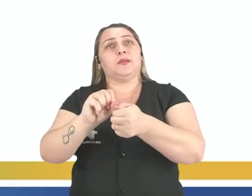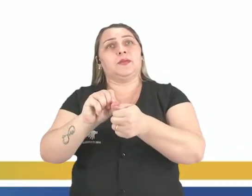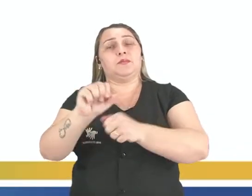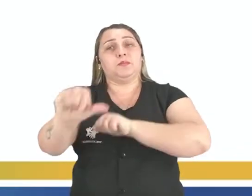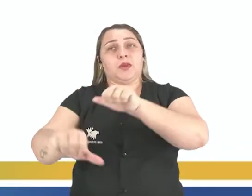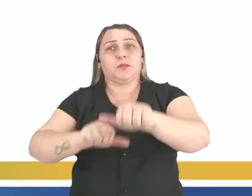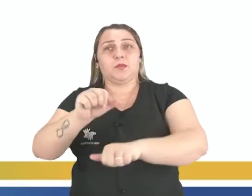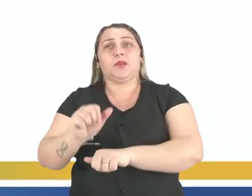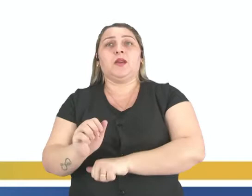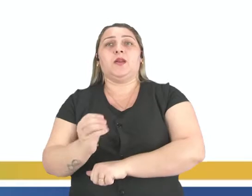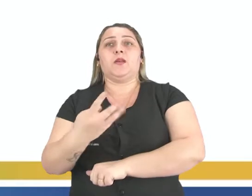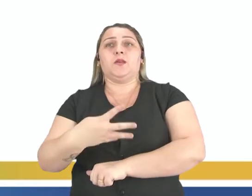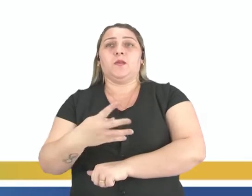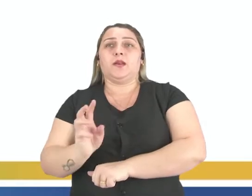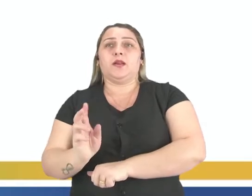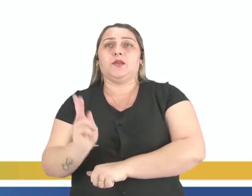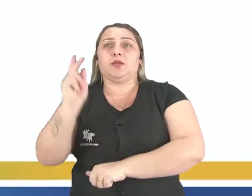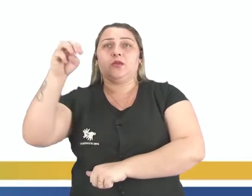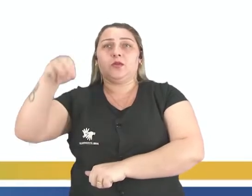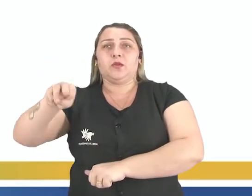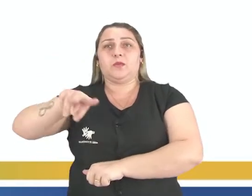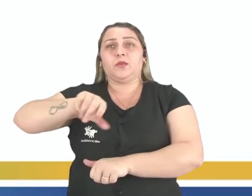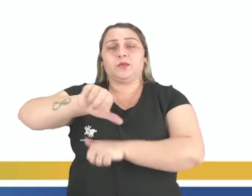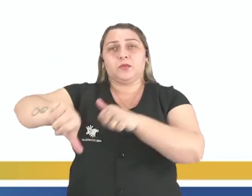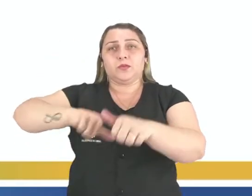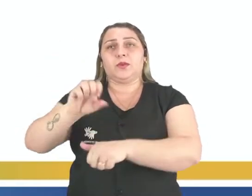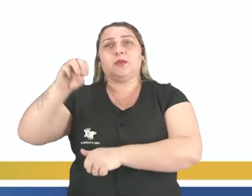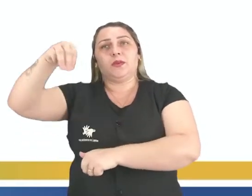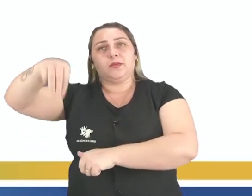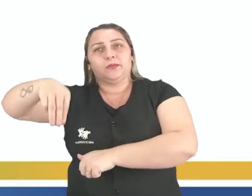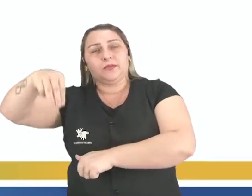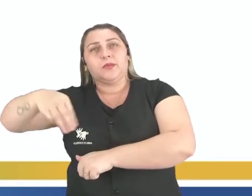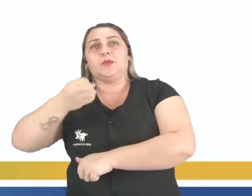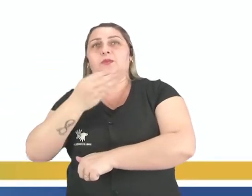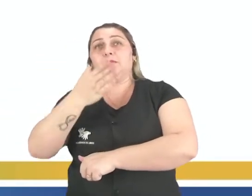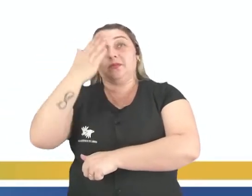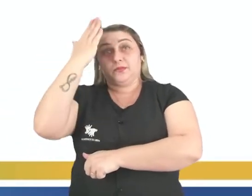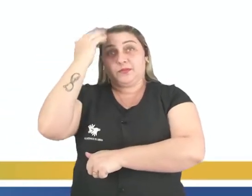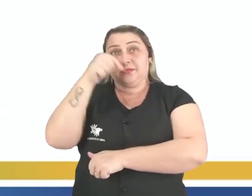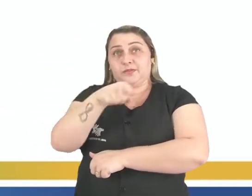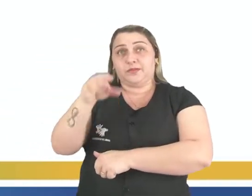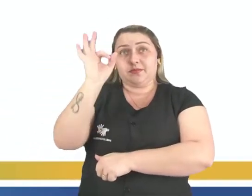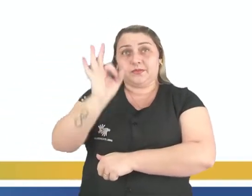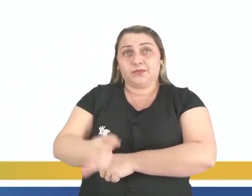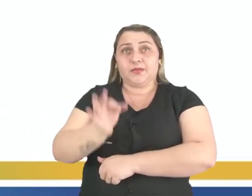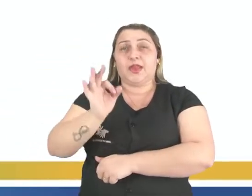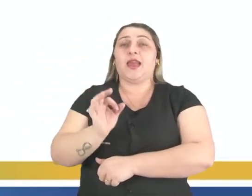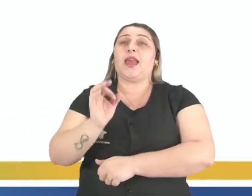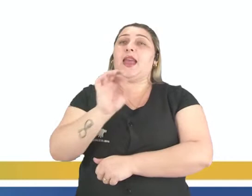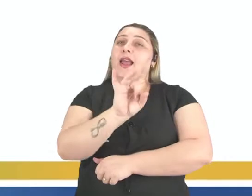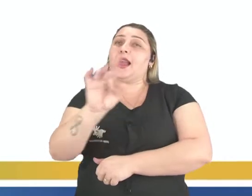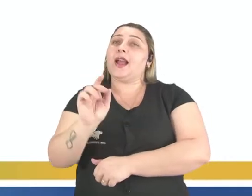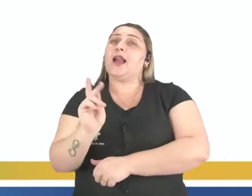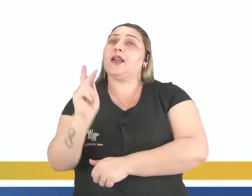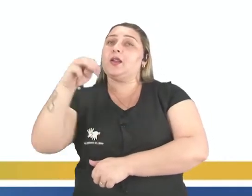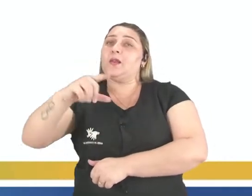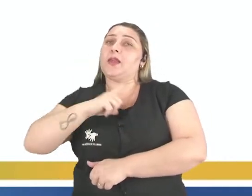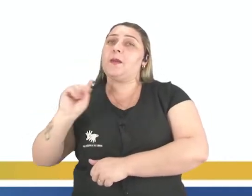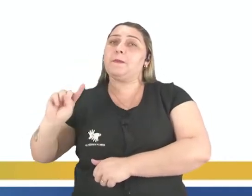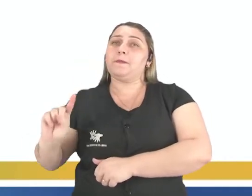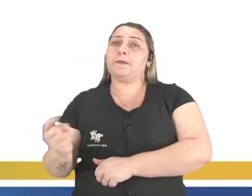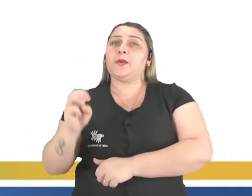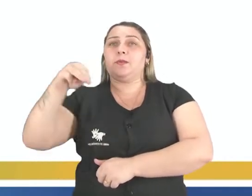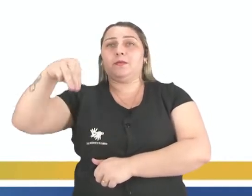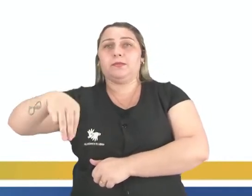converter 4 quilômetros em metros? Bom, se você aprendeu direitinho aí, você lembra que cada quilômetro, né, possui 1000